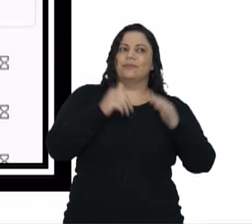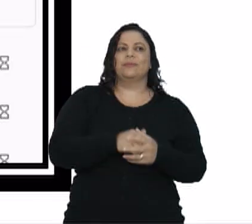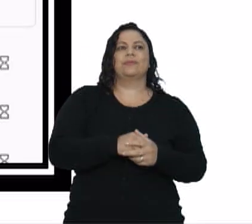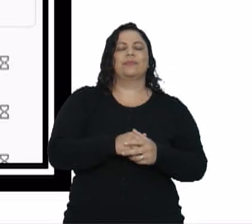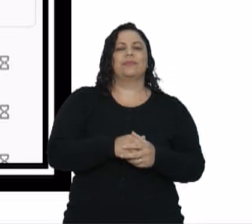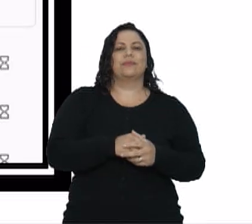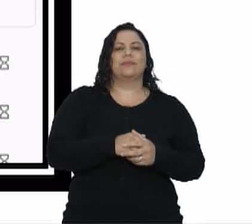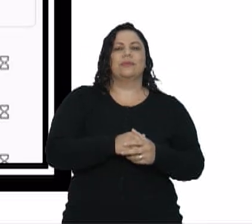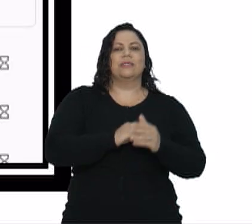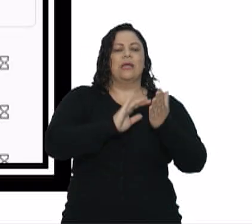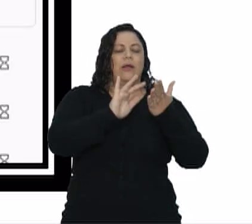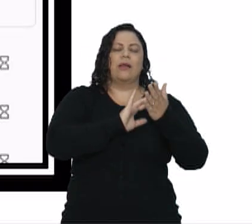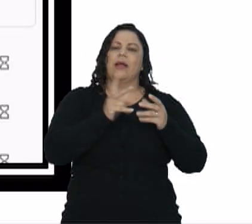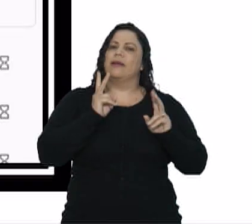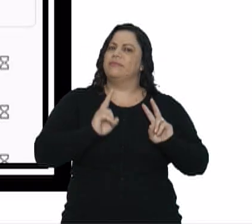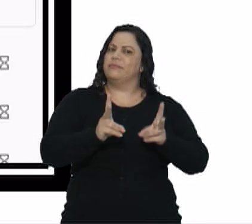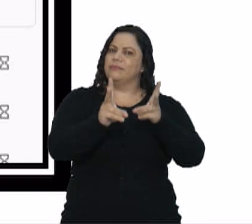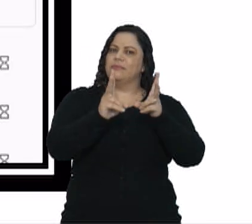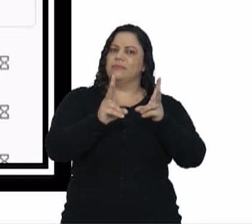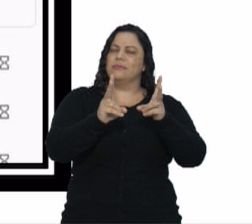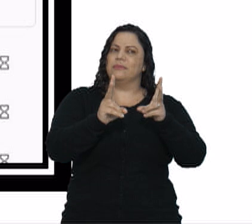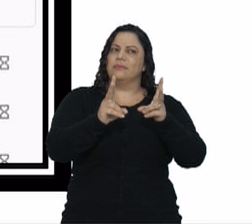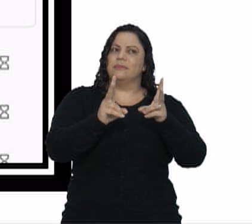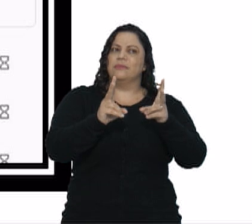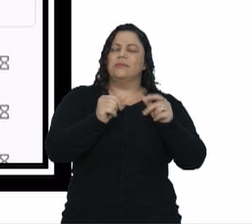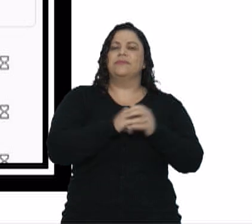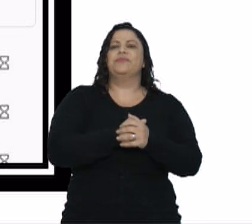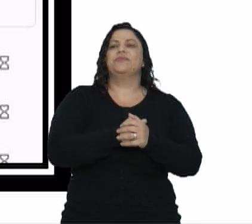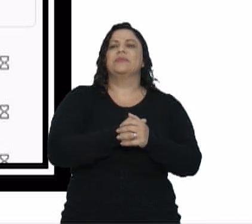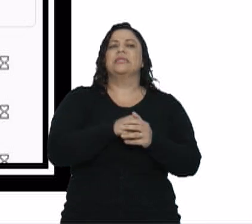na continuação, você tem